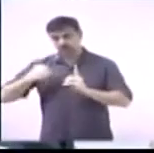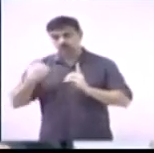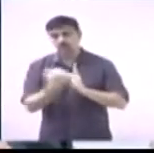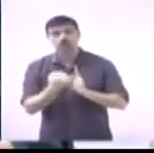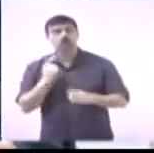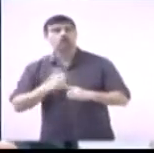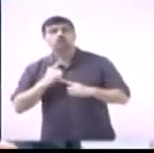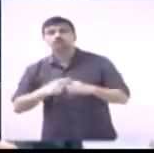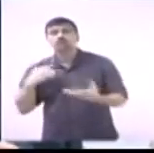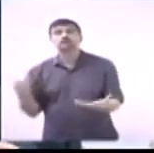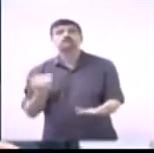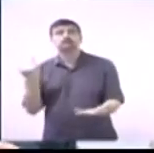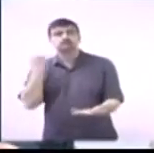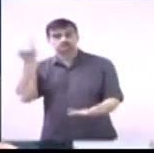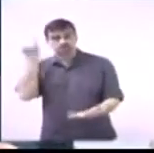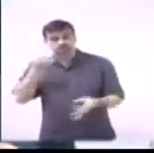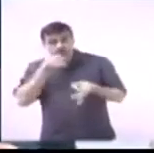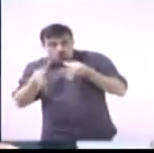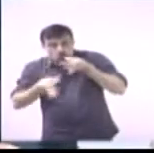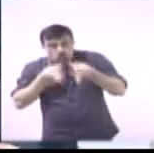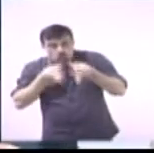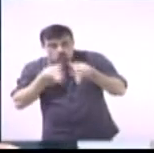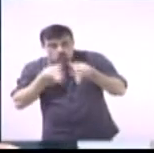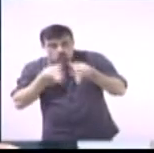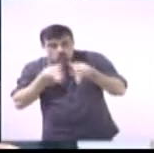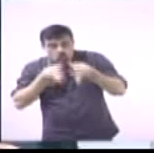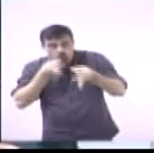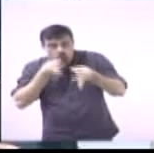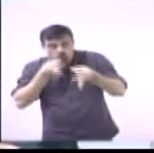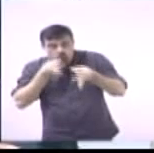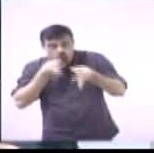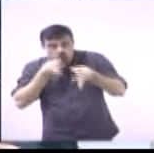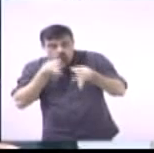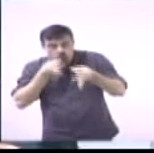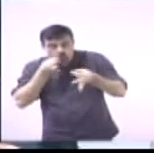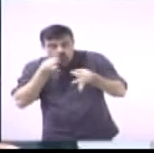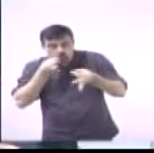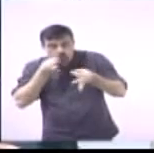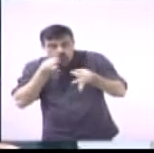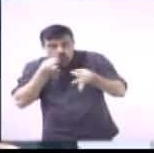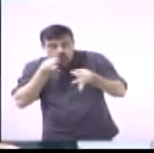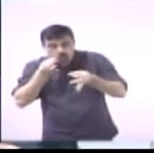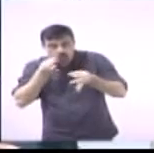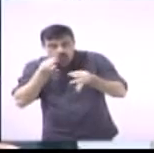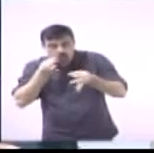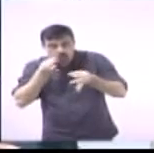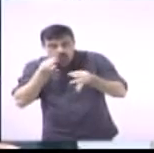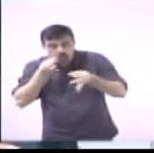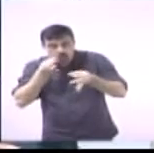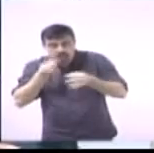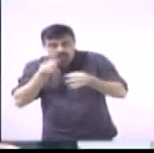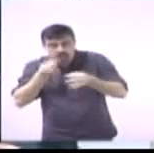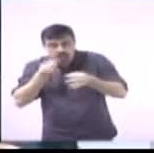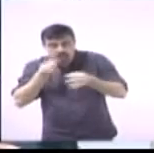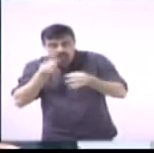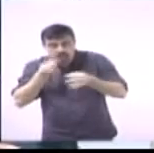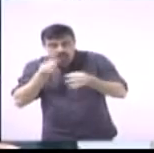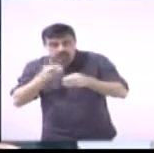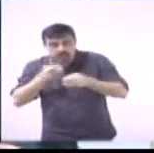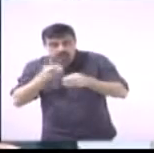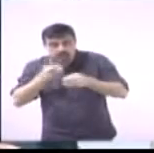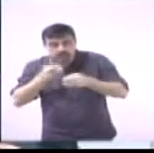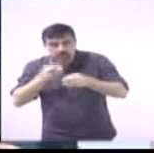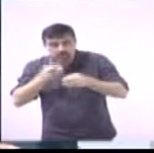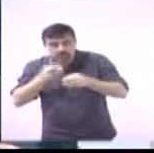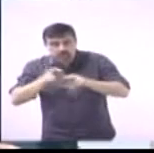foi tão importante? Porque esse plano vai valer para os próximos 10 anos. É